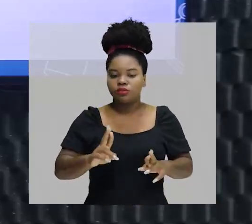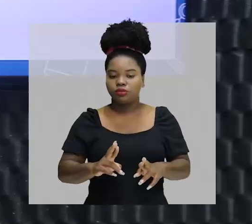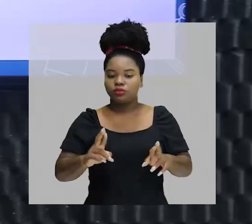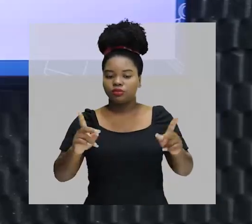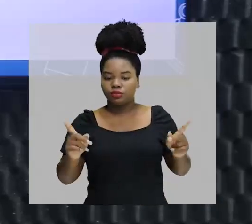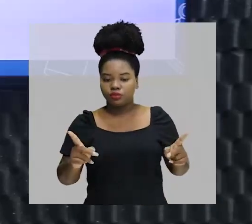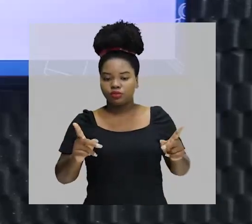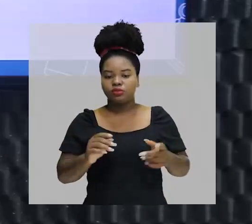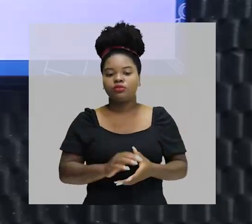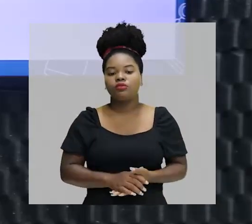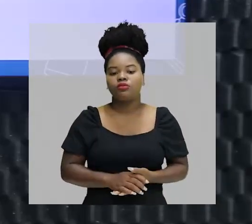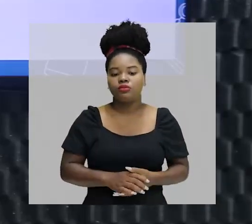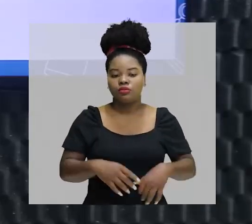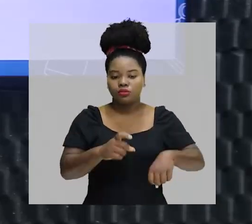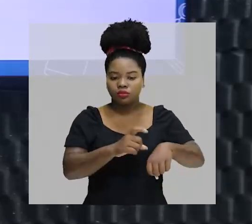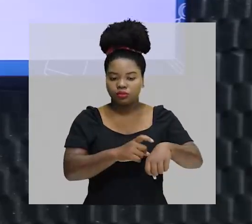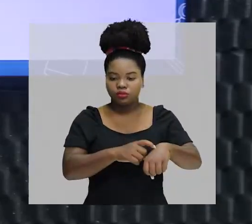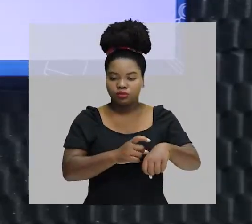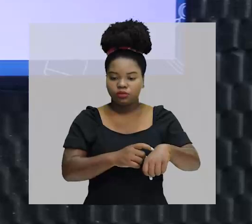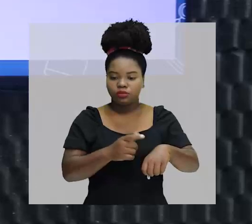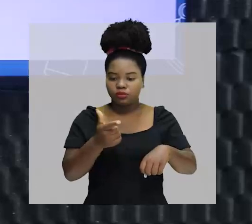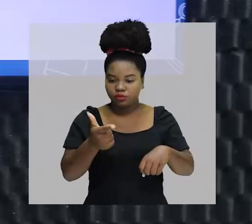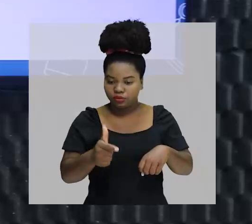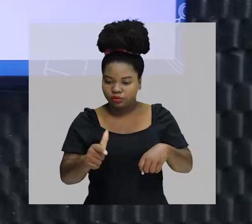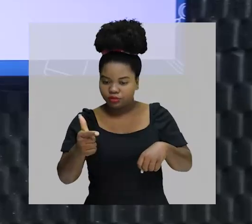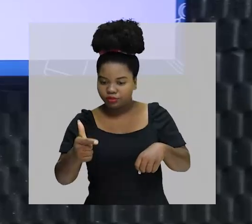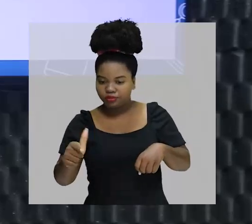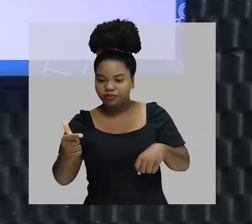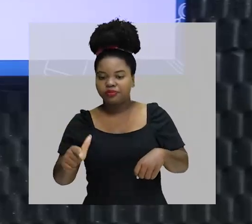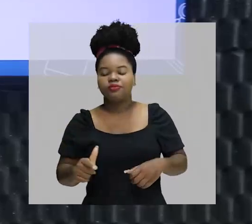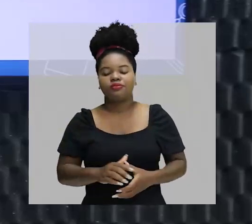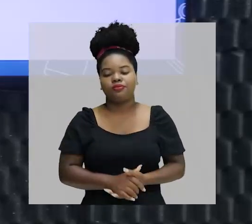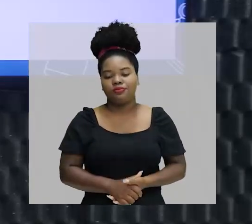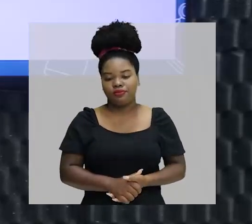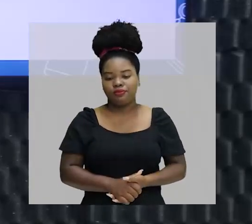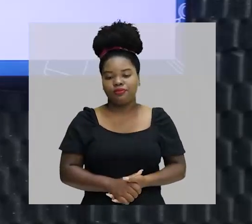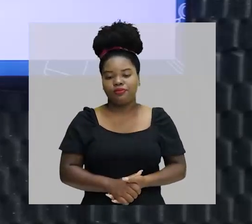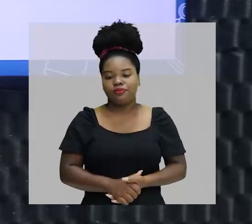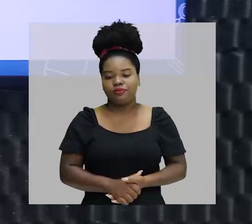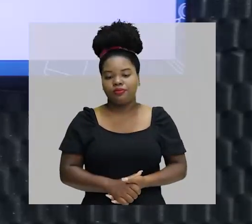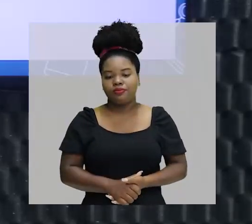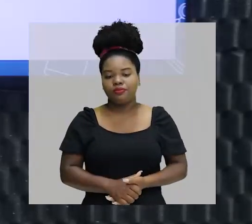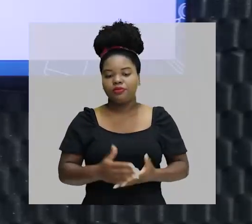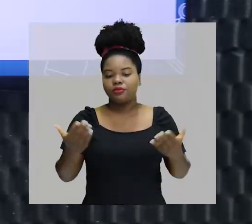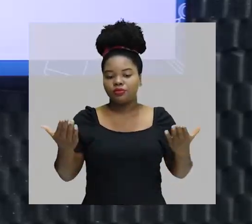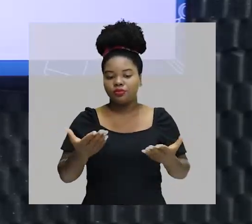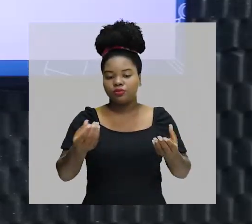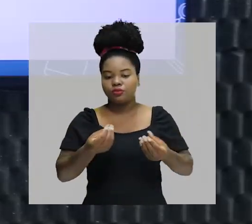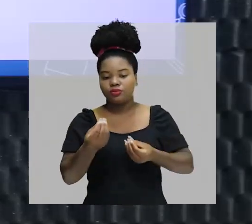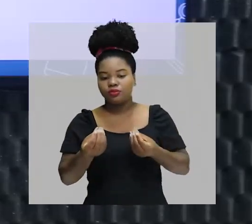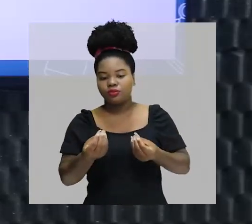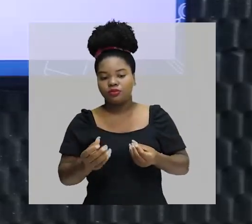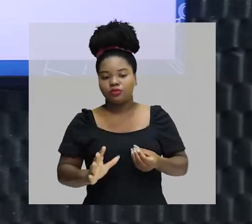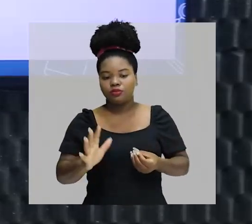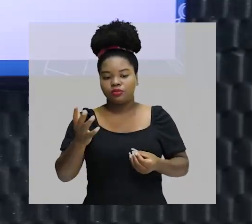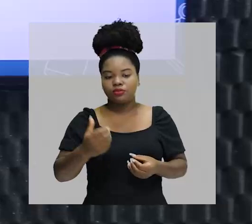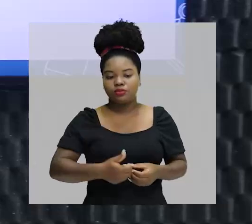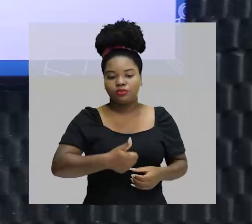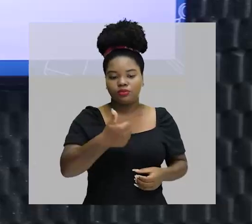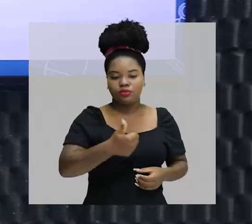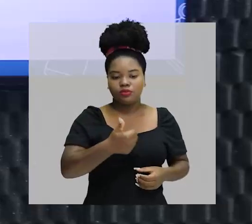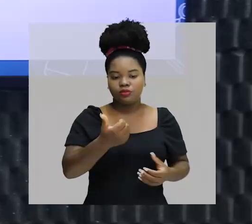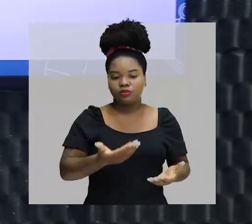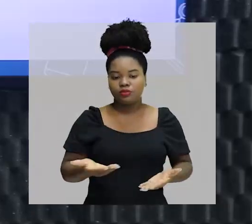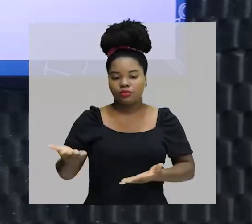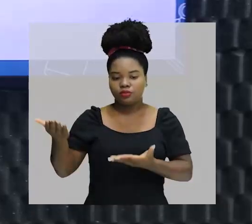diferentes de tempos contínuos, que é o que nós estamos mais acostumados. Então, o nosso roteiro de hoje, nós vamos ter primeiro uma revisão